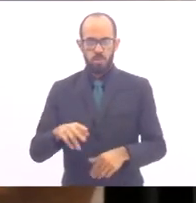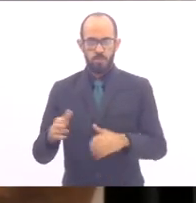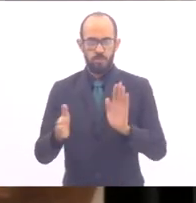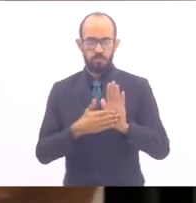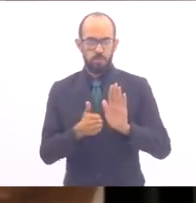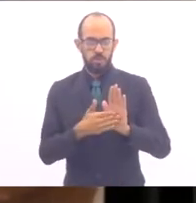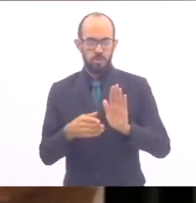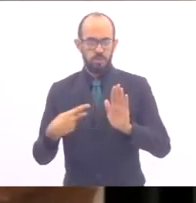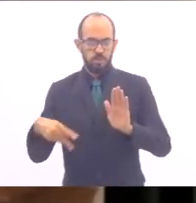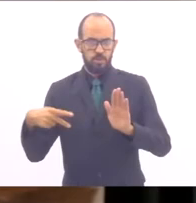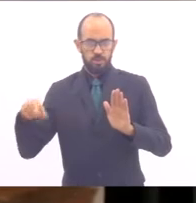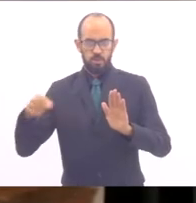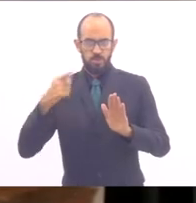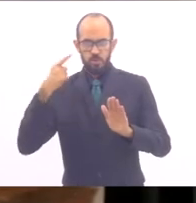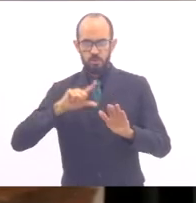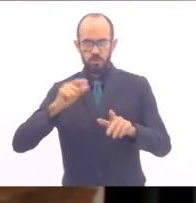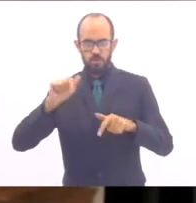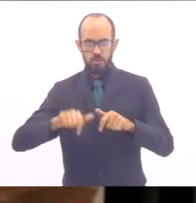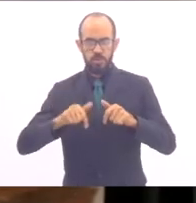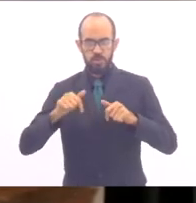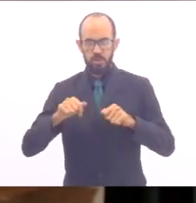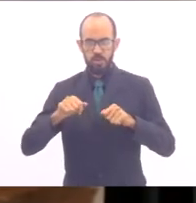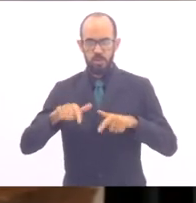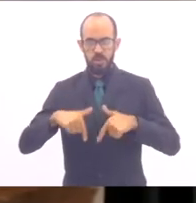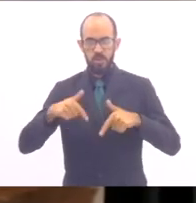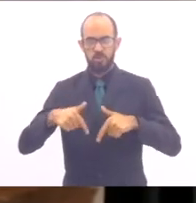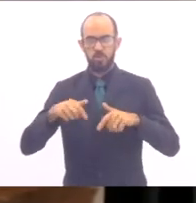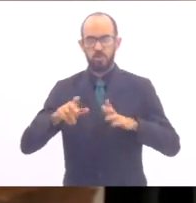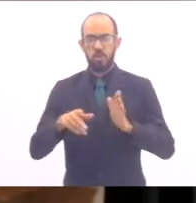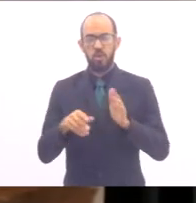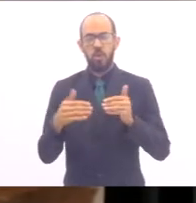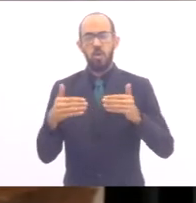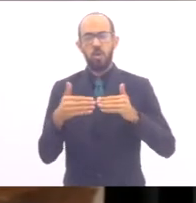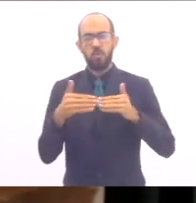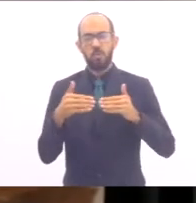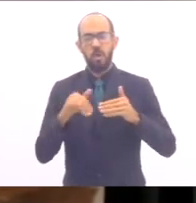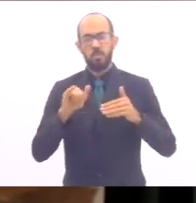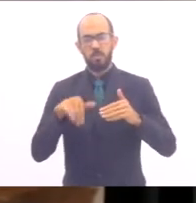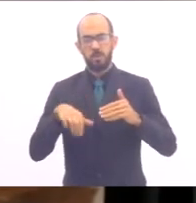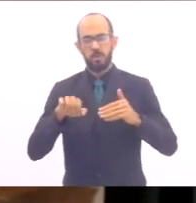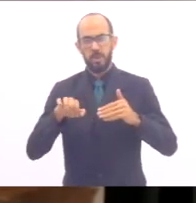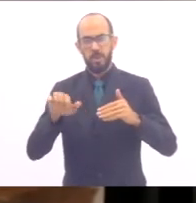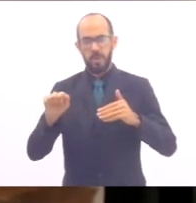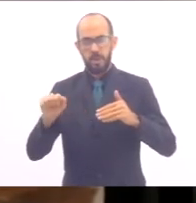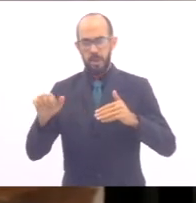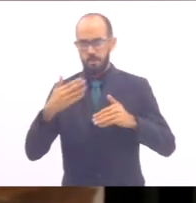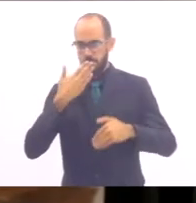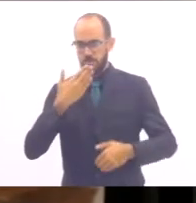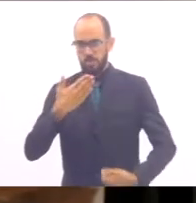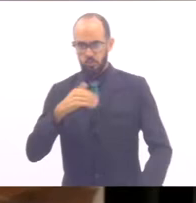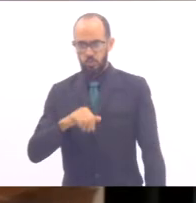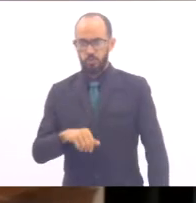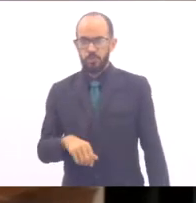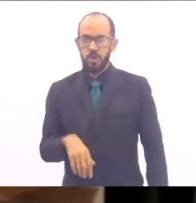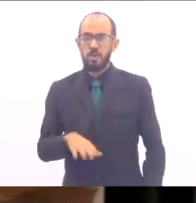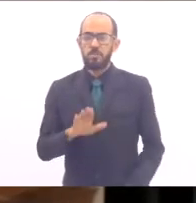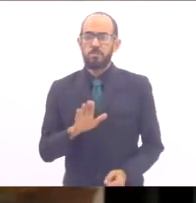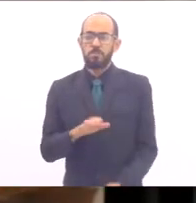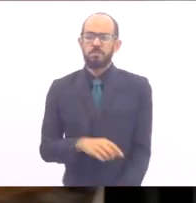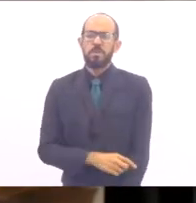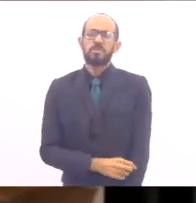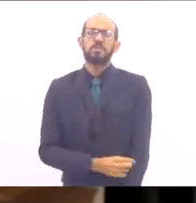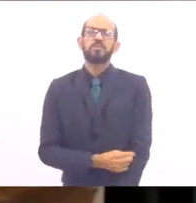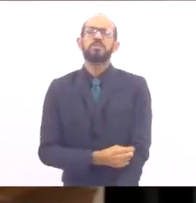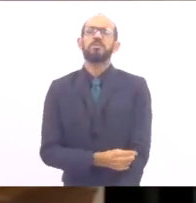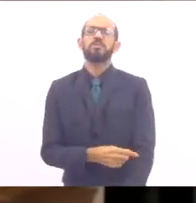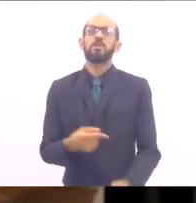na gerenciadora para cumprir perante o INEA lá os atos declaratórios e o que elas fazem. Vocês veem a